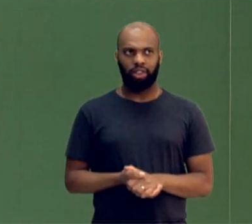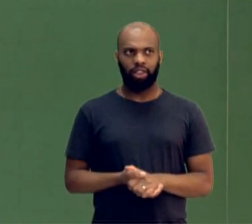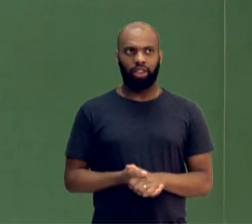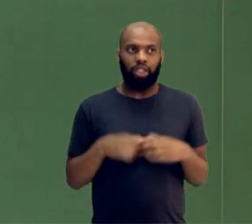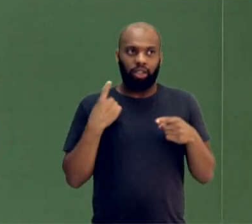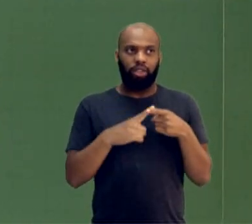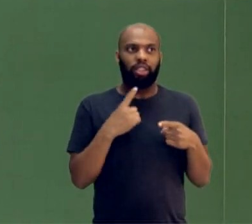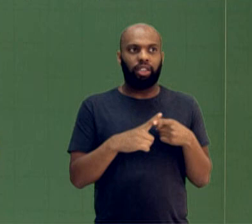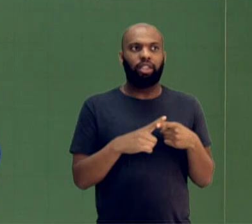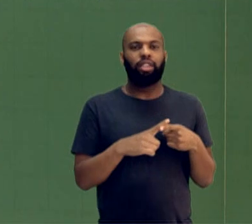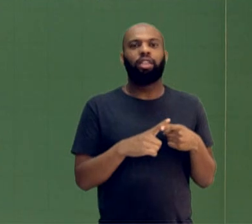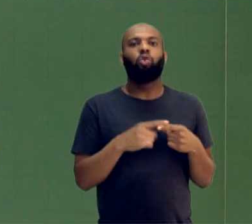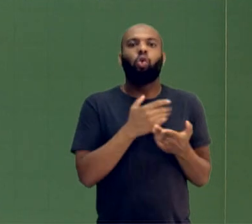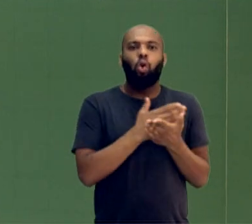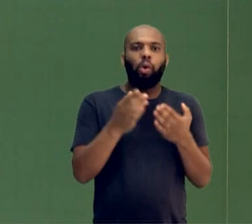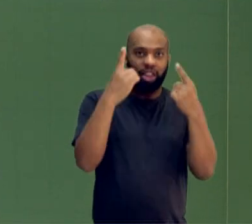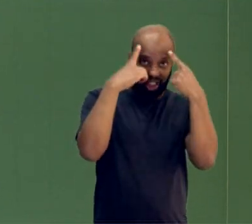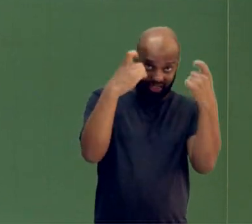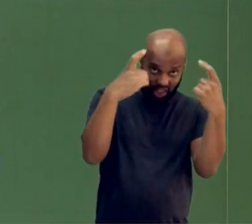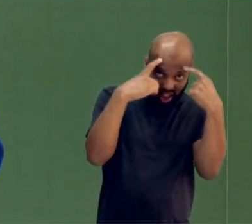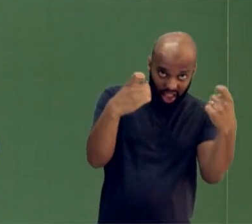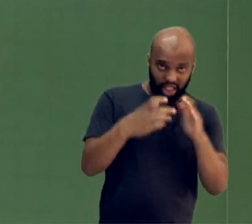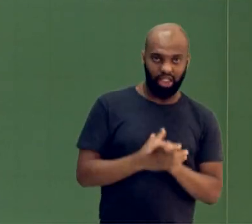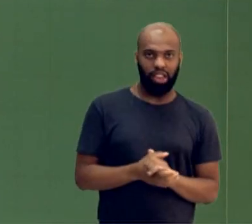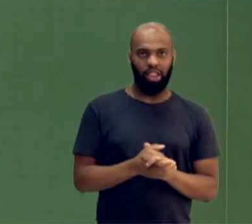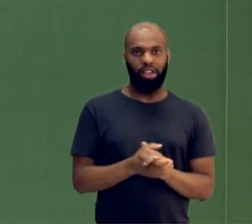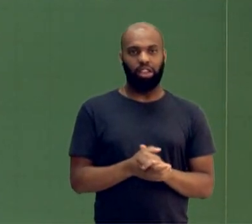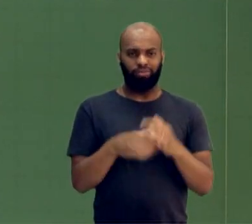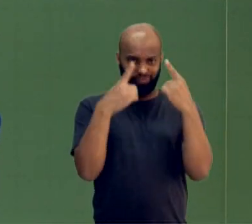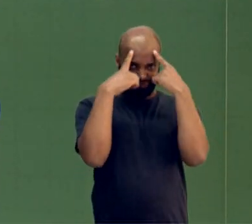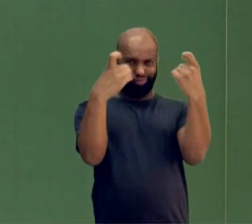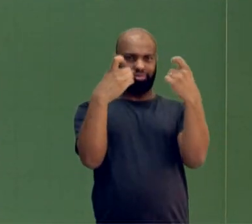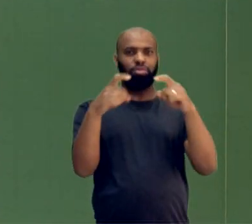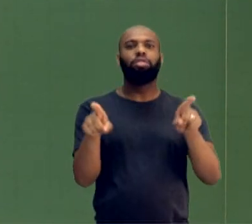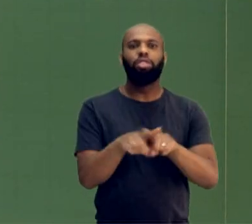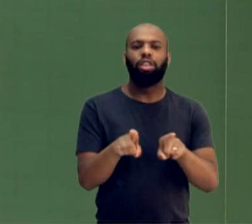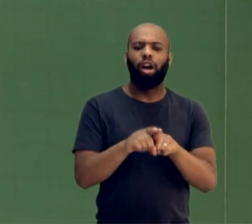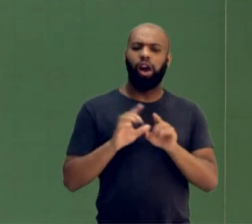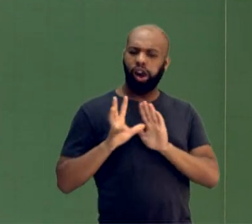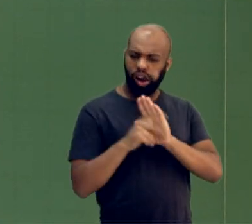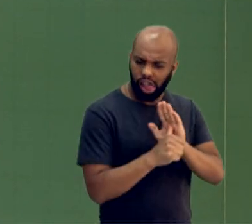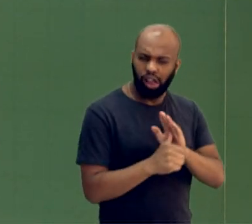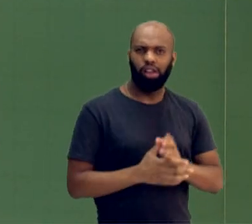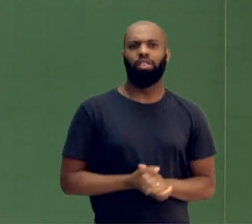O desemprego é um gerador de violência, né? Roubo, né, por exemplo, latrocínios.